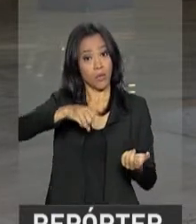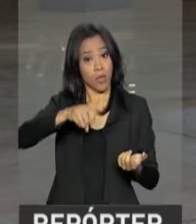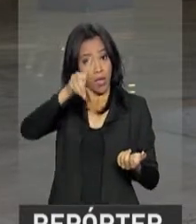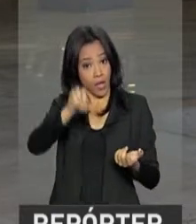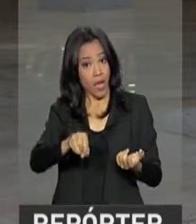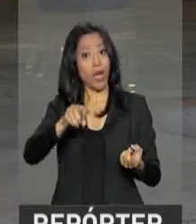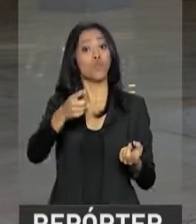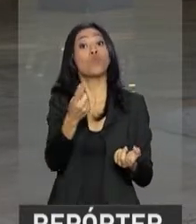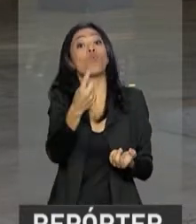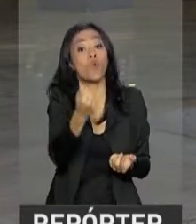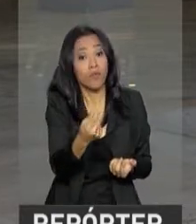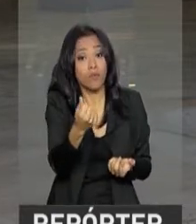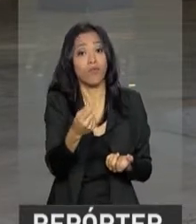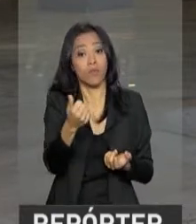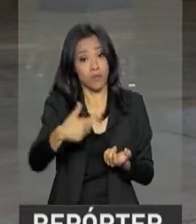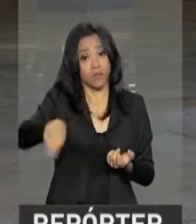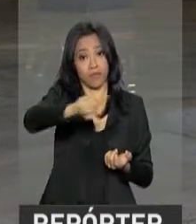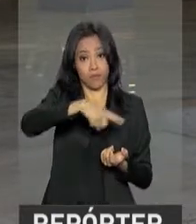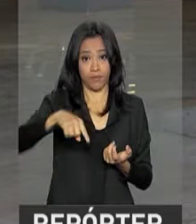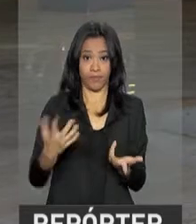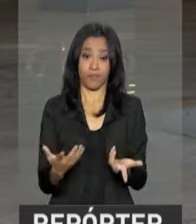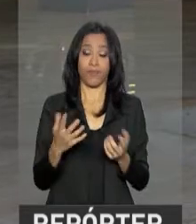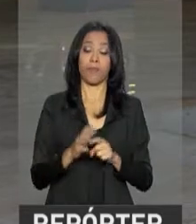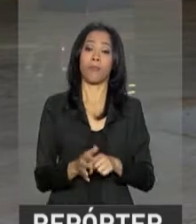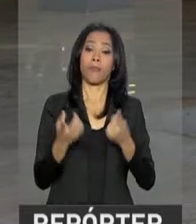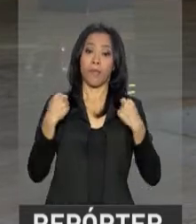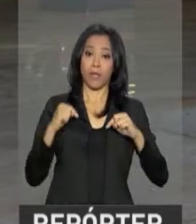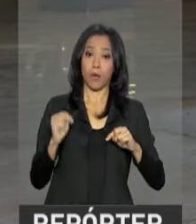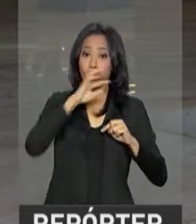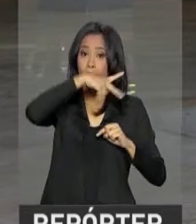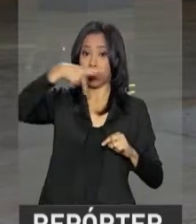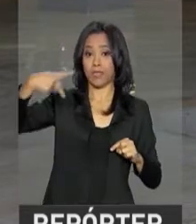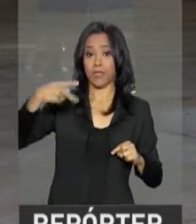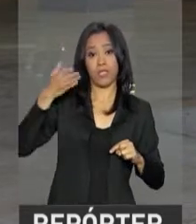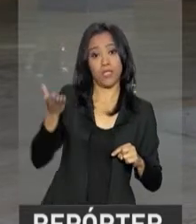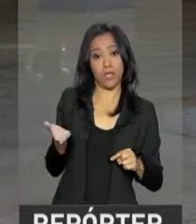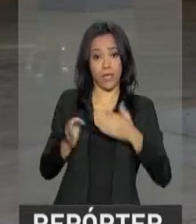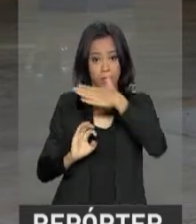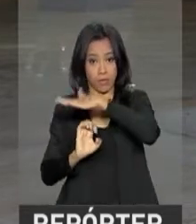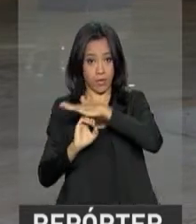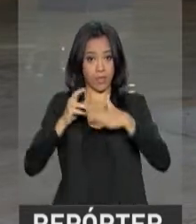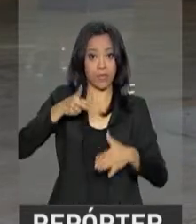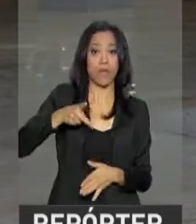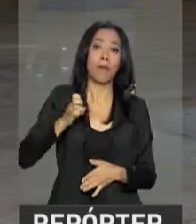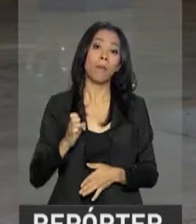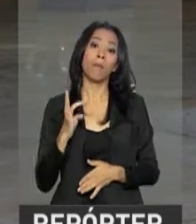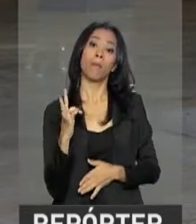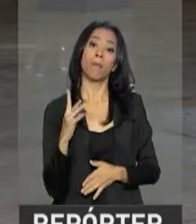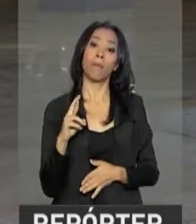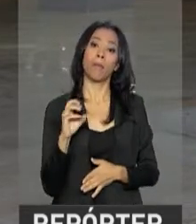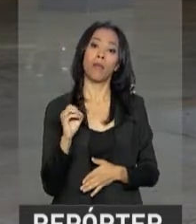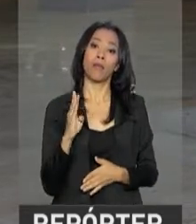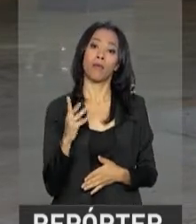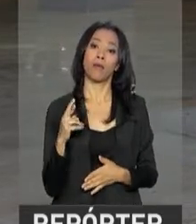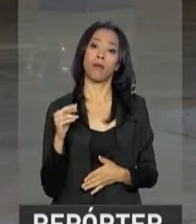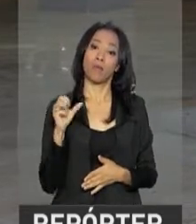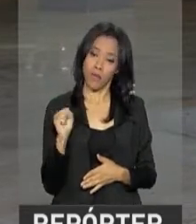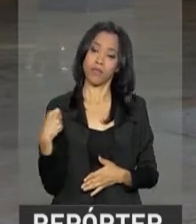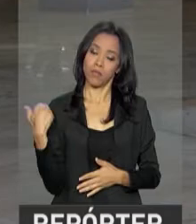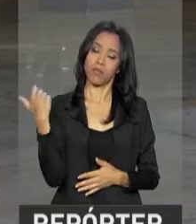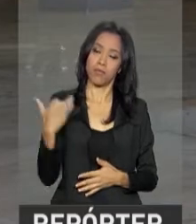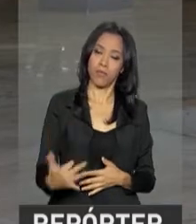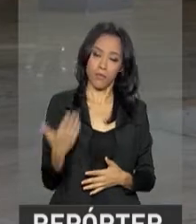preço e oferta dos produtos o presidente da petrobras e vamos manter falou sobre isso vamos